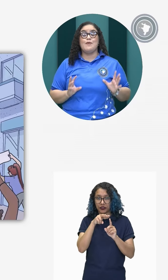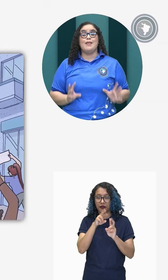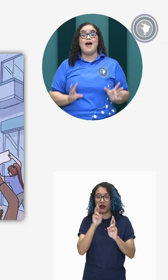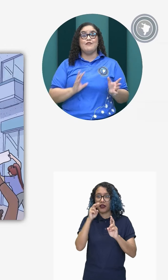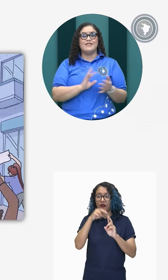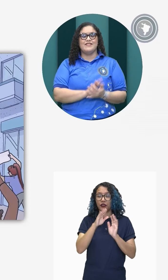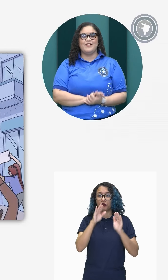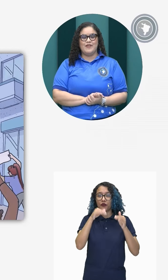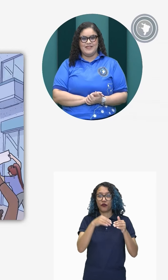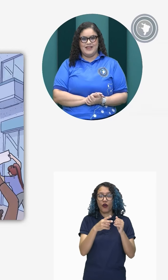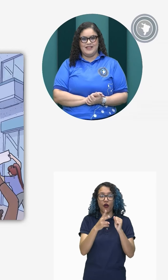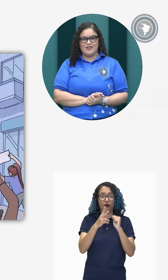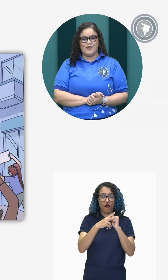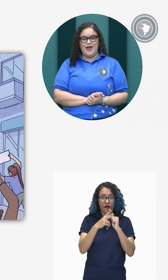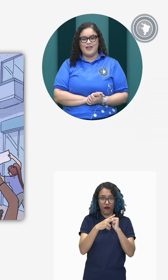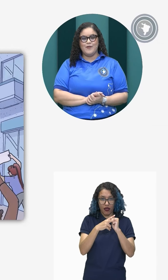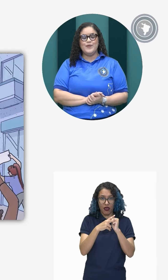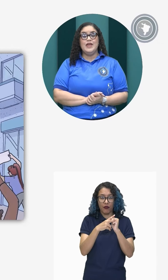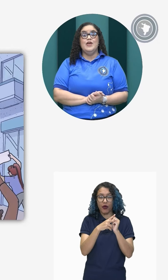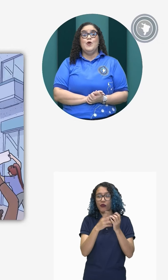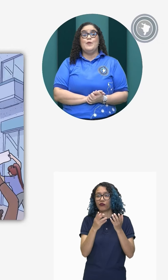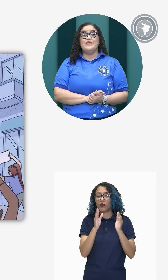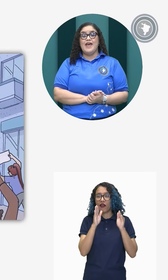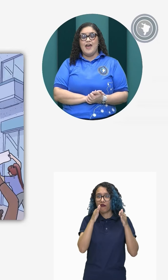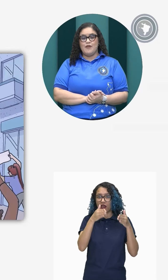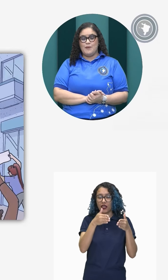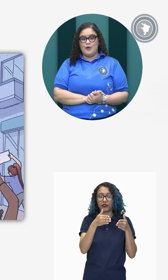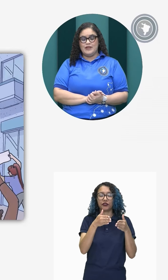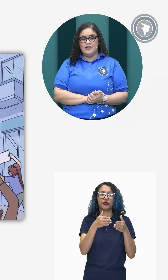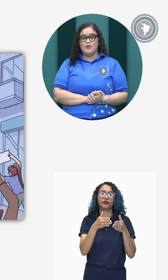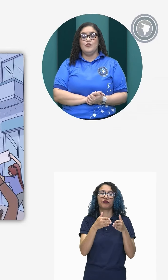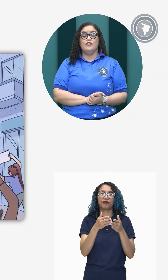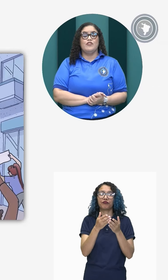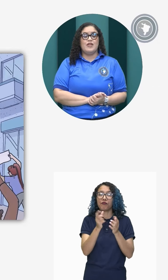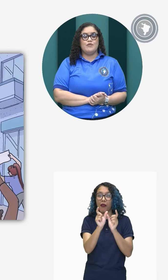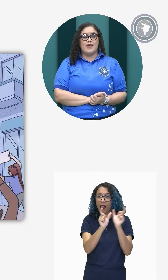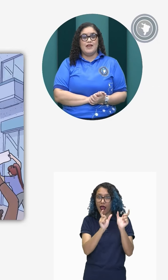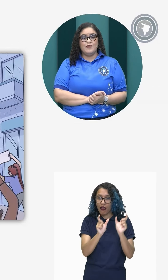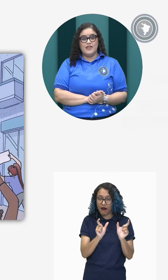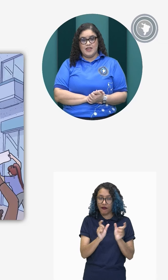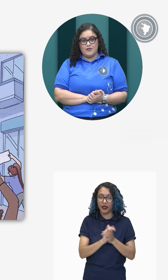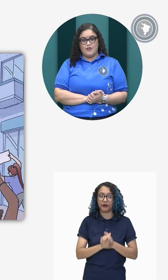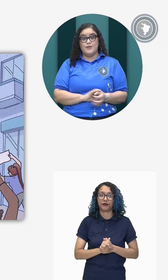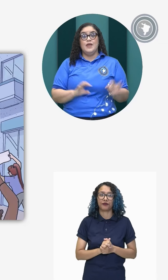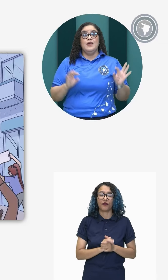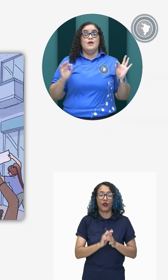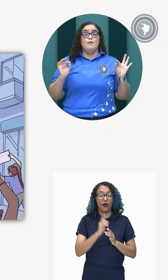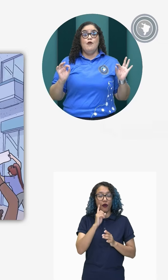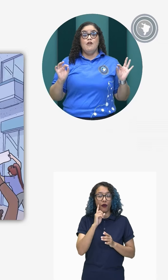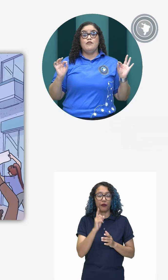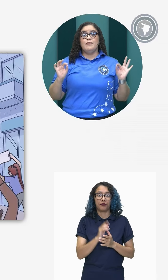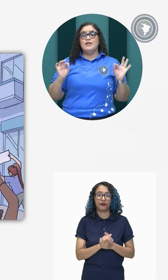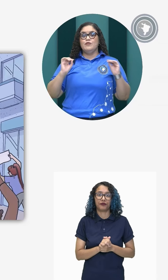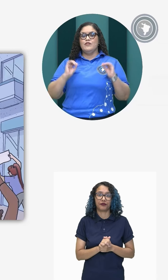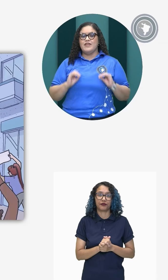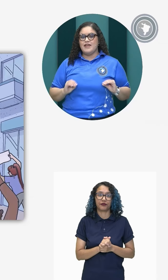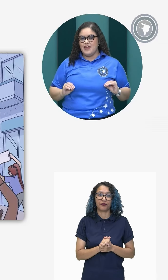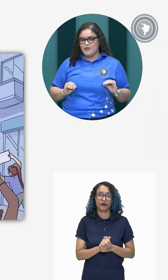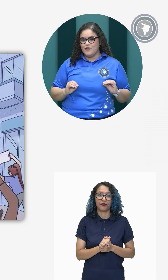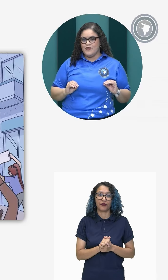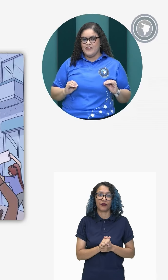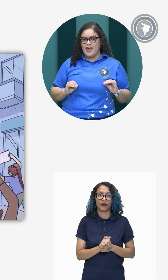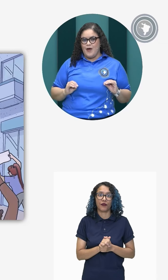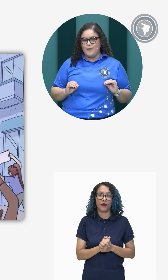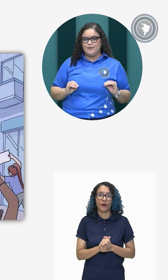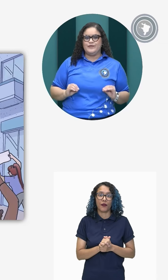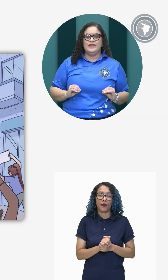em que as palavras estão escritas, correto? Observem, portanto, que o que nós temos aí é o seguinte: movimento dos sem